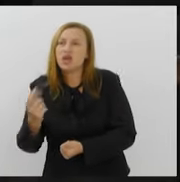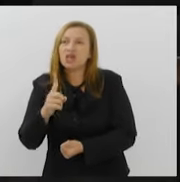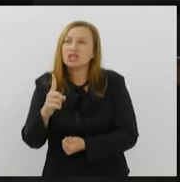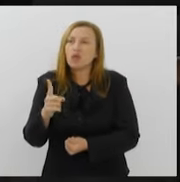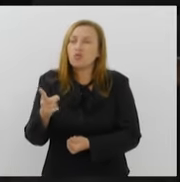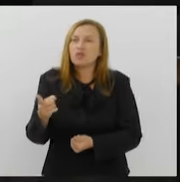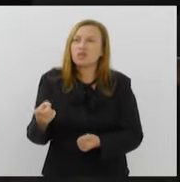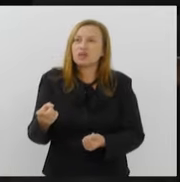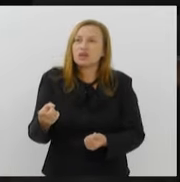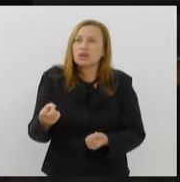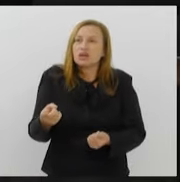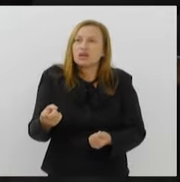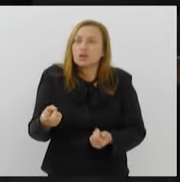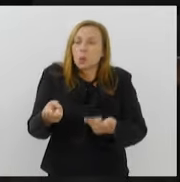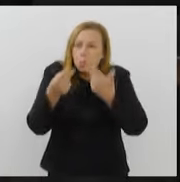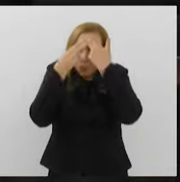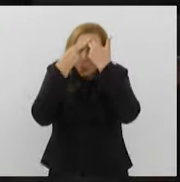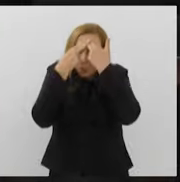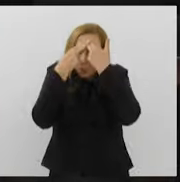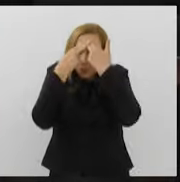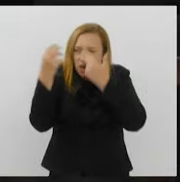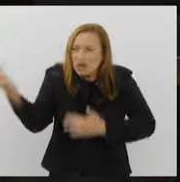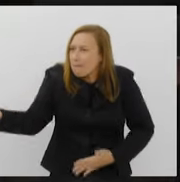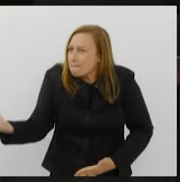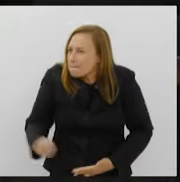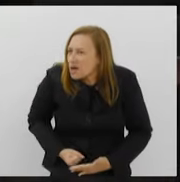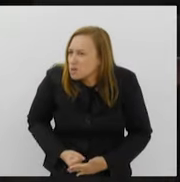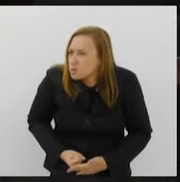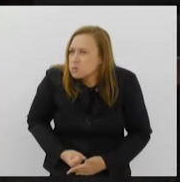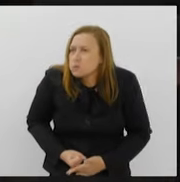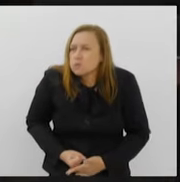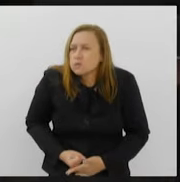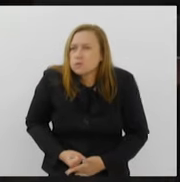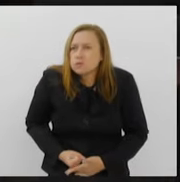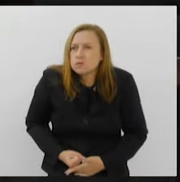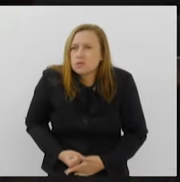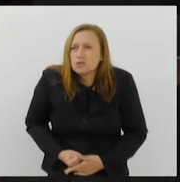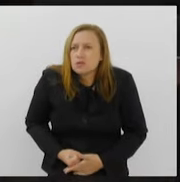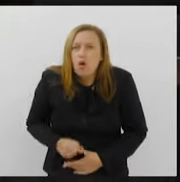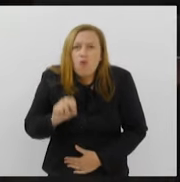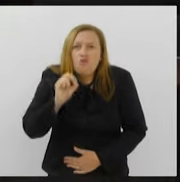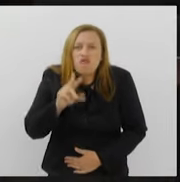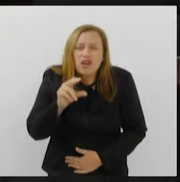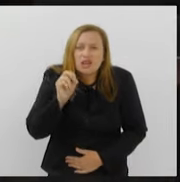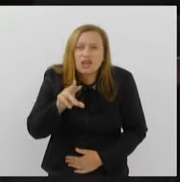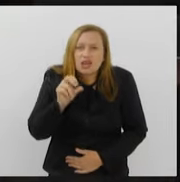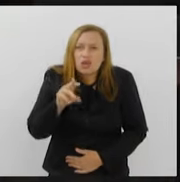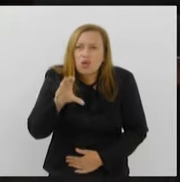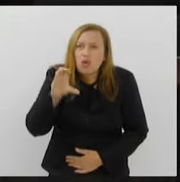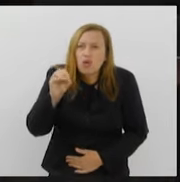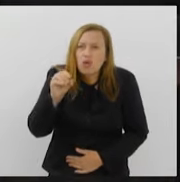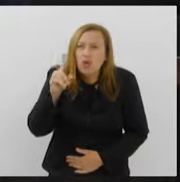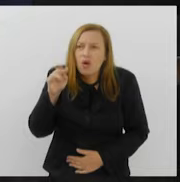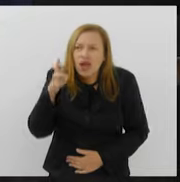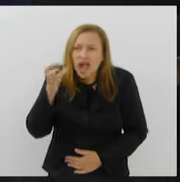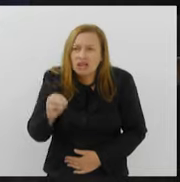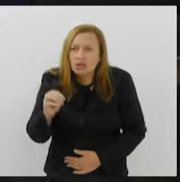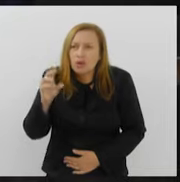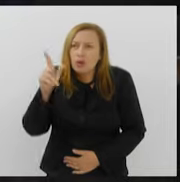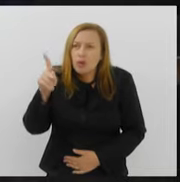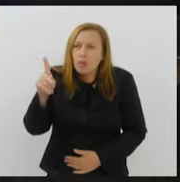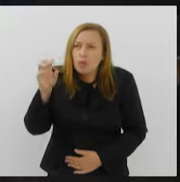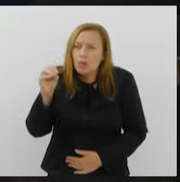de matar no seu próprio ventre através da sistolia fetal um veneno de clorato de potássio que faz com que a